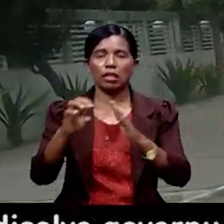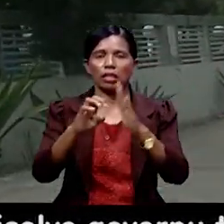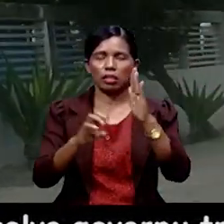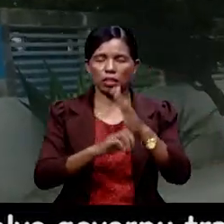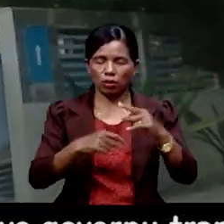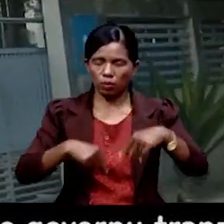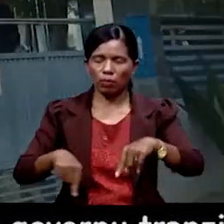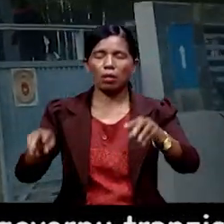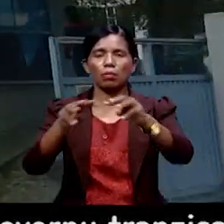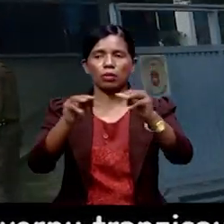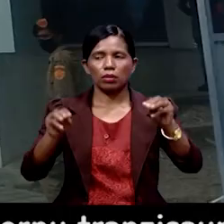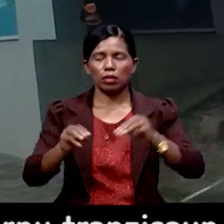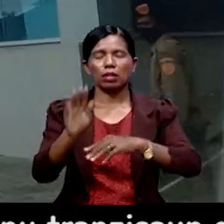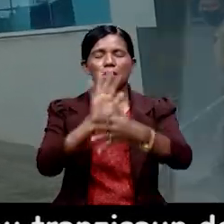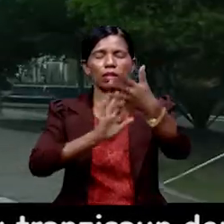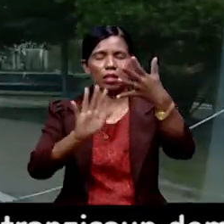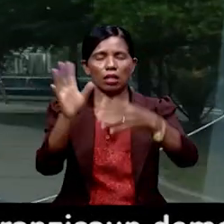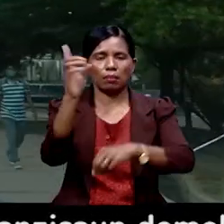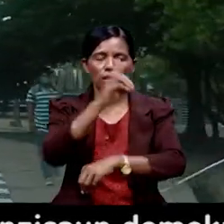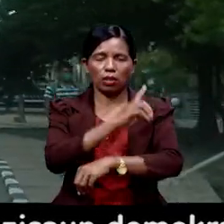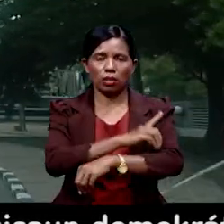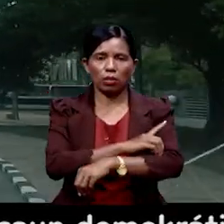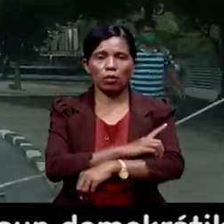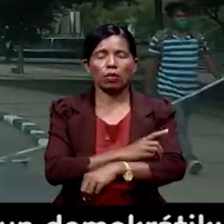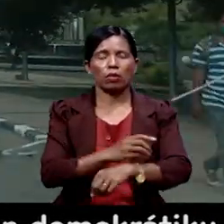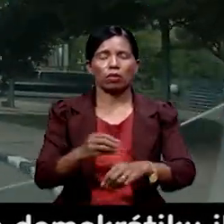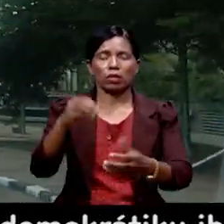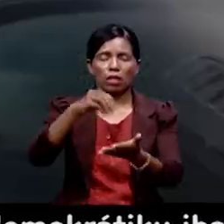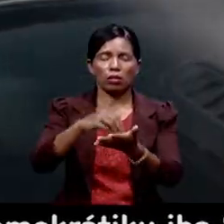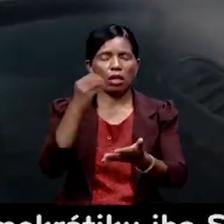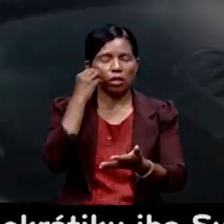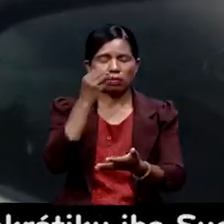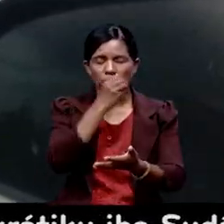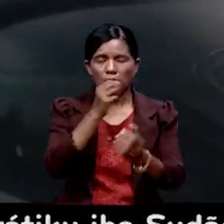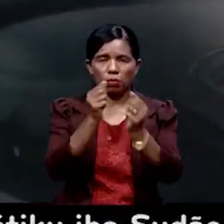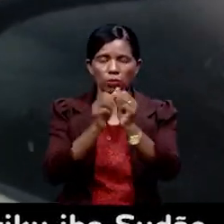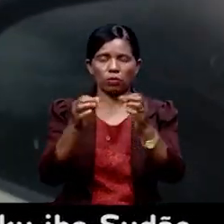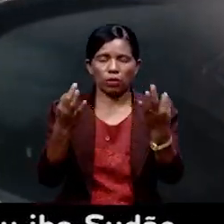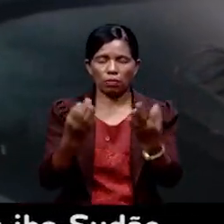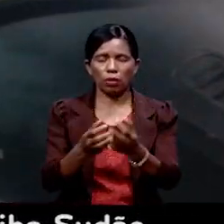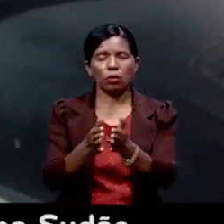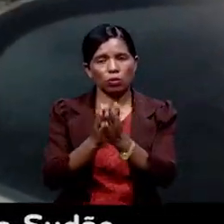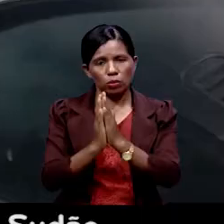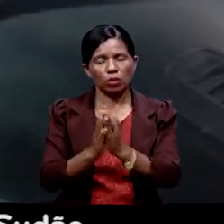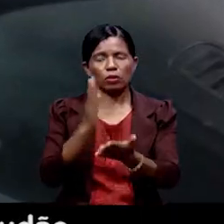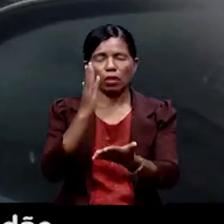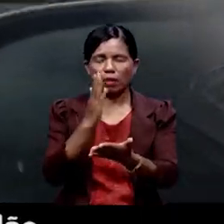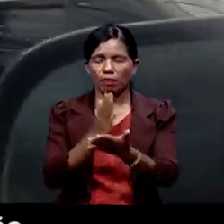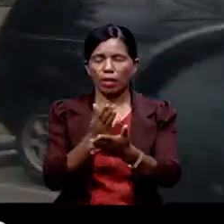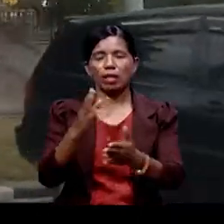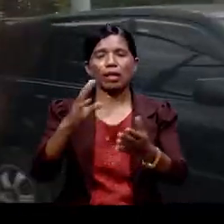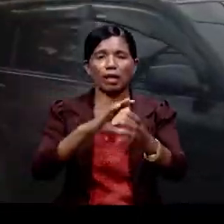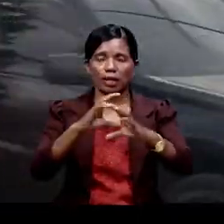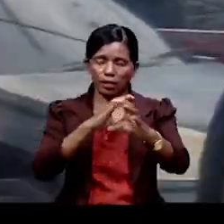para município, ato celebra lorong finado hamuto com família, no uso ato para viatura Estado e Ministério no Instituição Estado Sira,